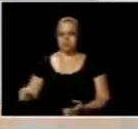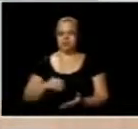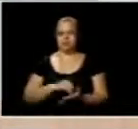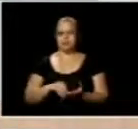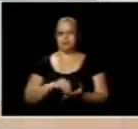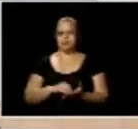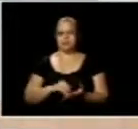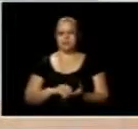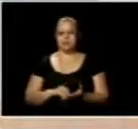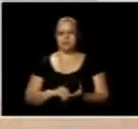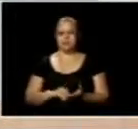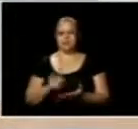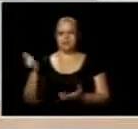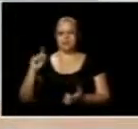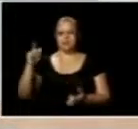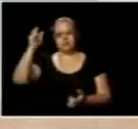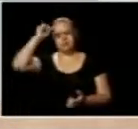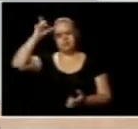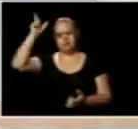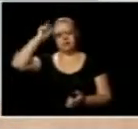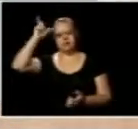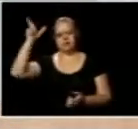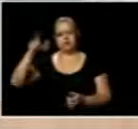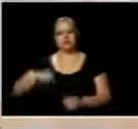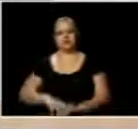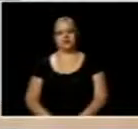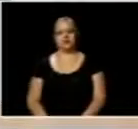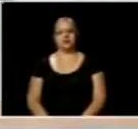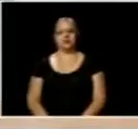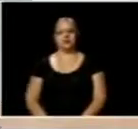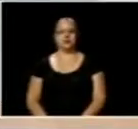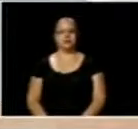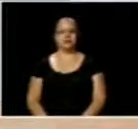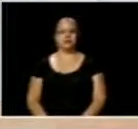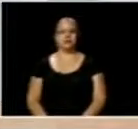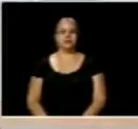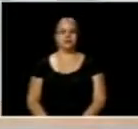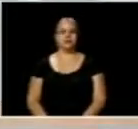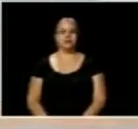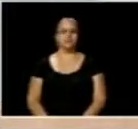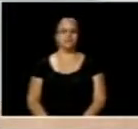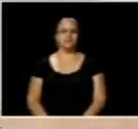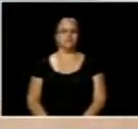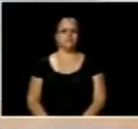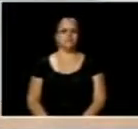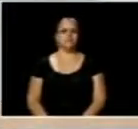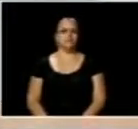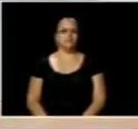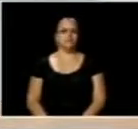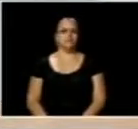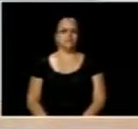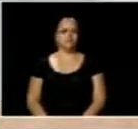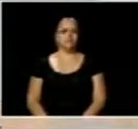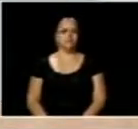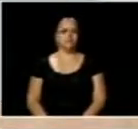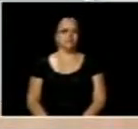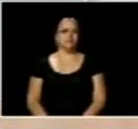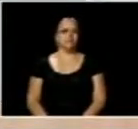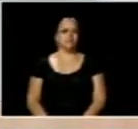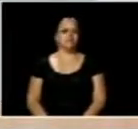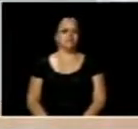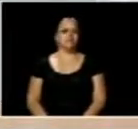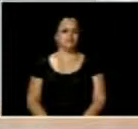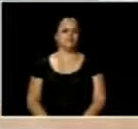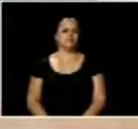4 milhões de reais para contratar uma empresa para fazer marketing de coisas que não existem. Então, ao invés de gastar os 4 milhões, poderia nomear a